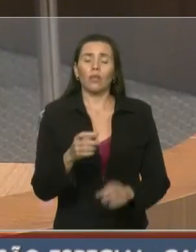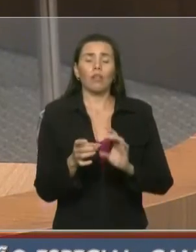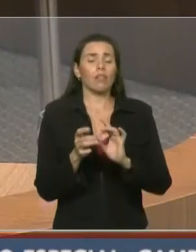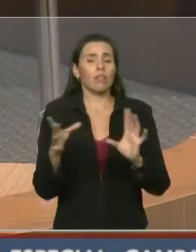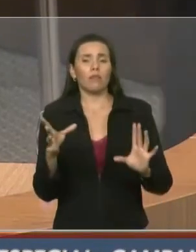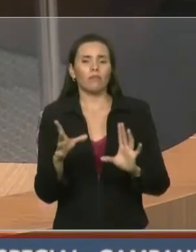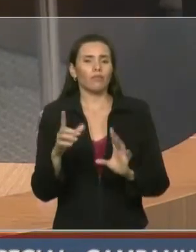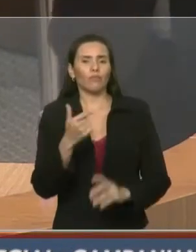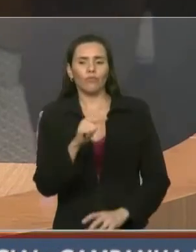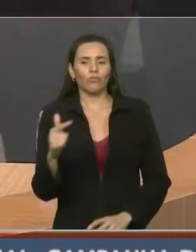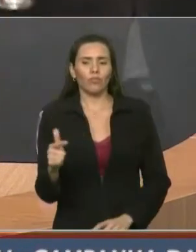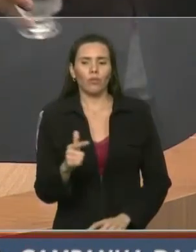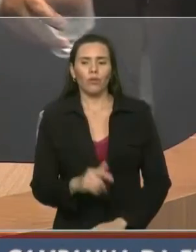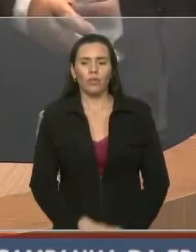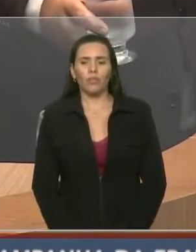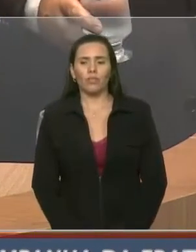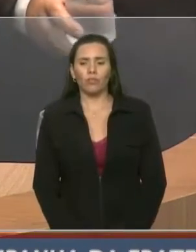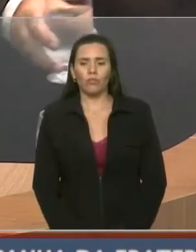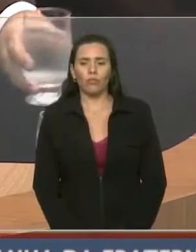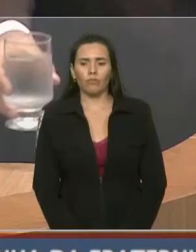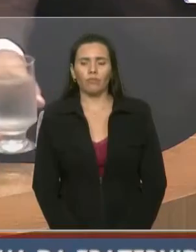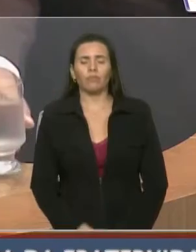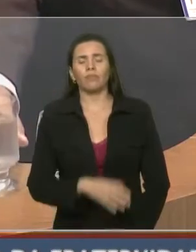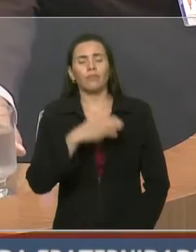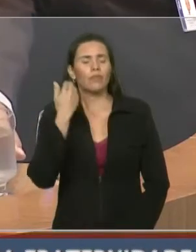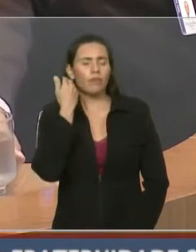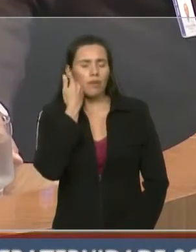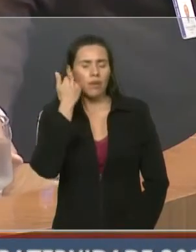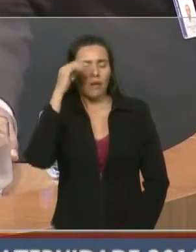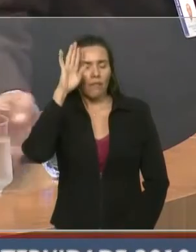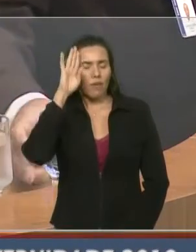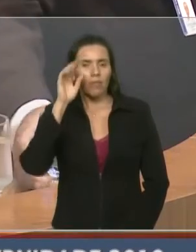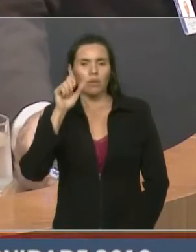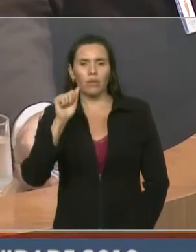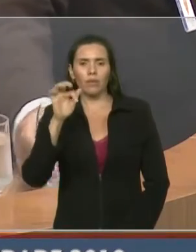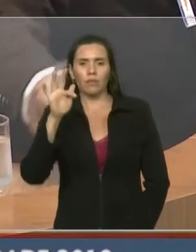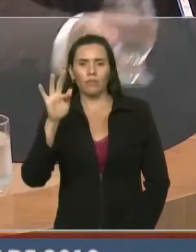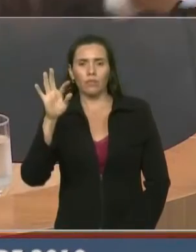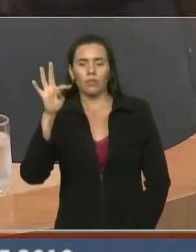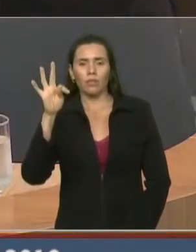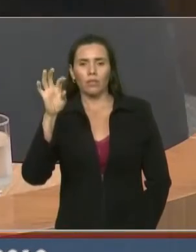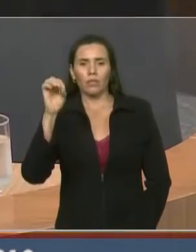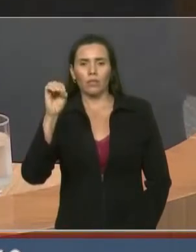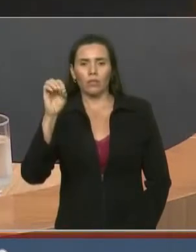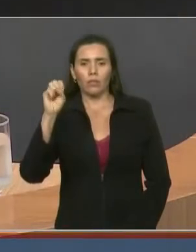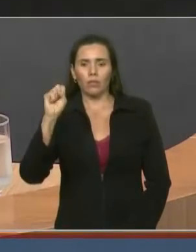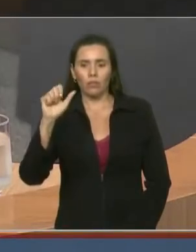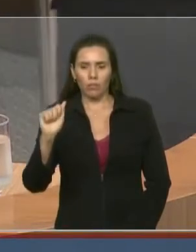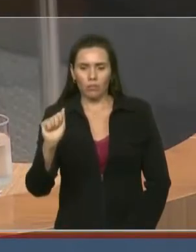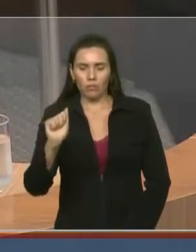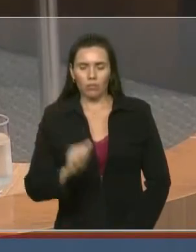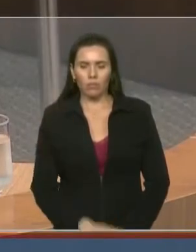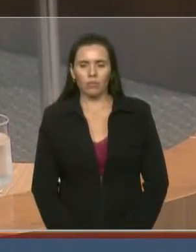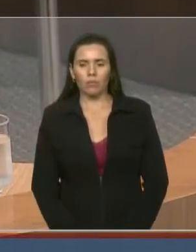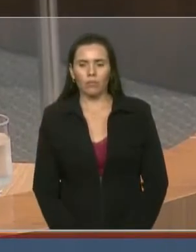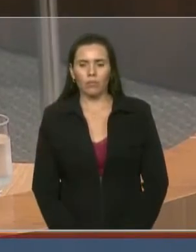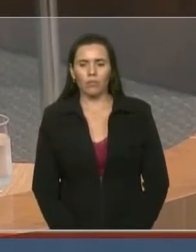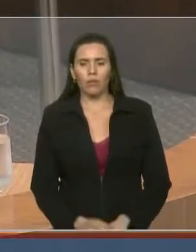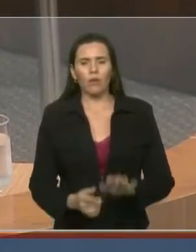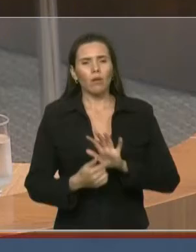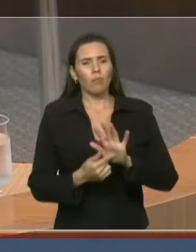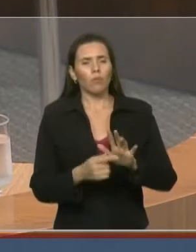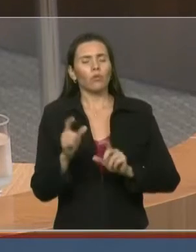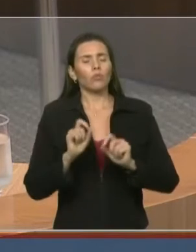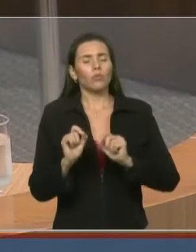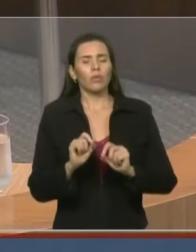mesmo tempo, o Maranhão não tinha erradicado a hanseníase. Esse dado que mostra o Dom Belisário